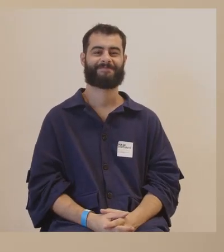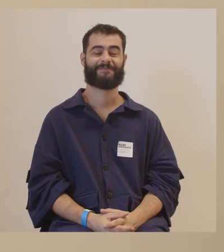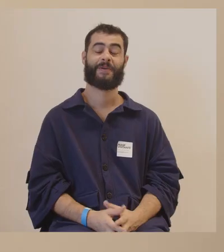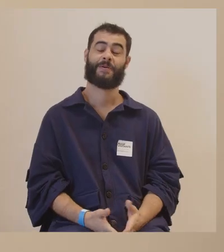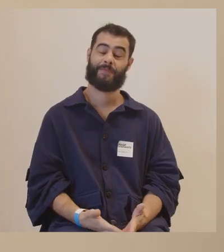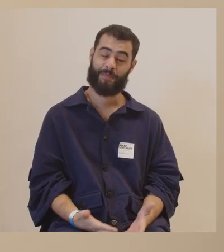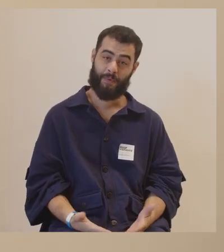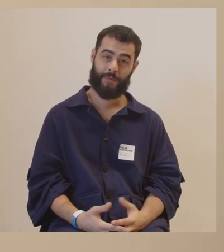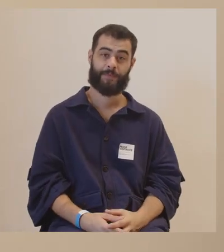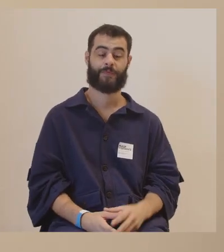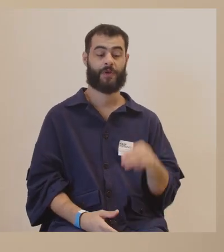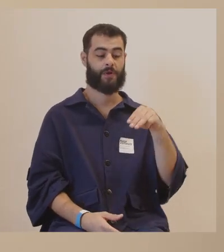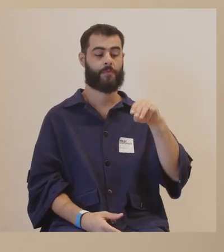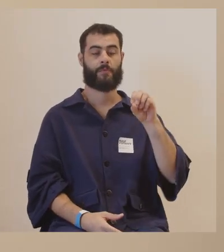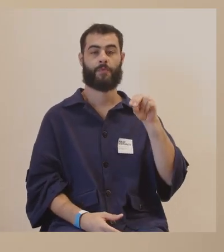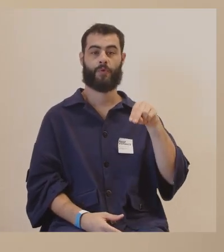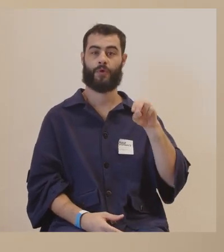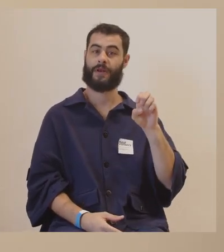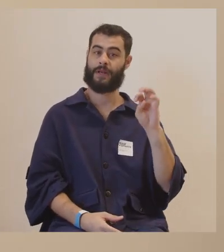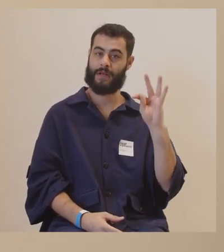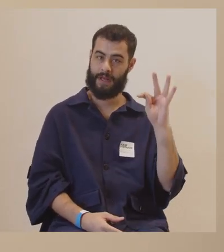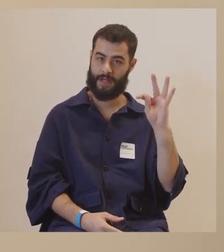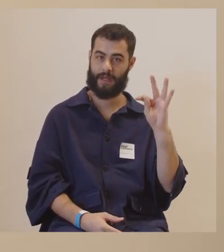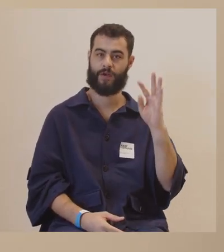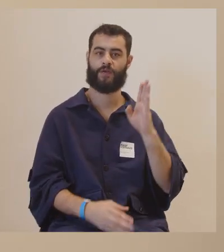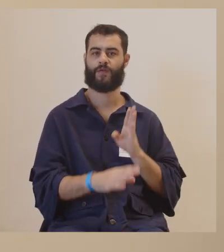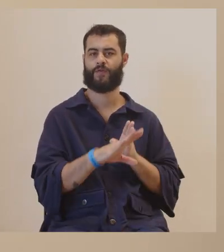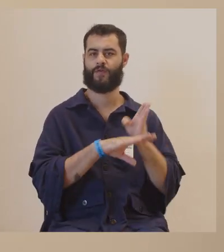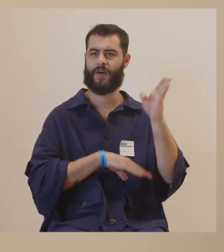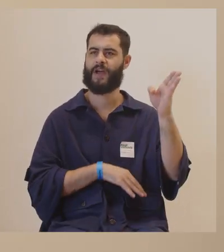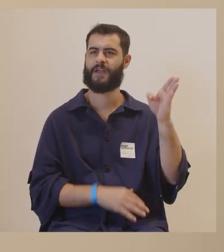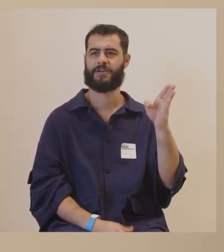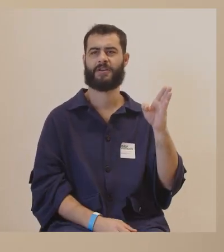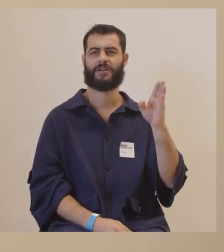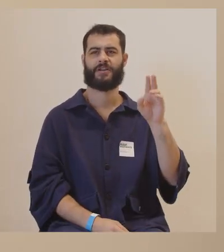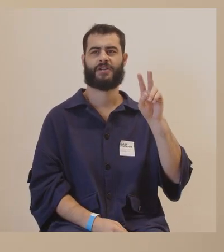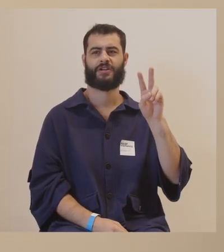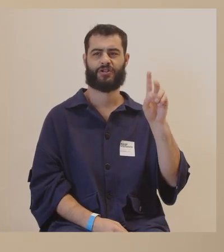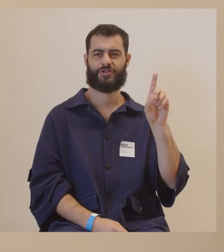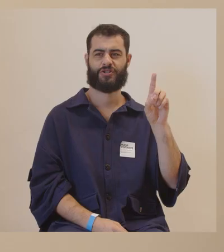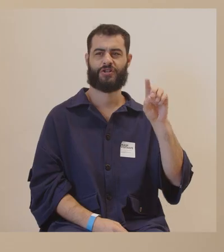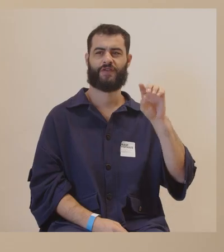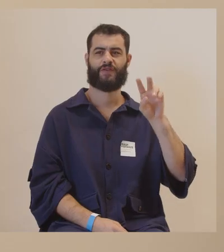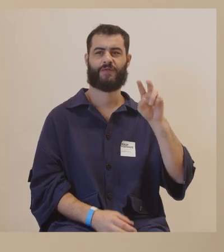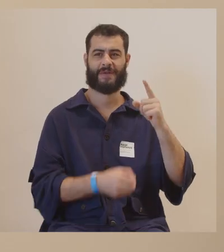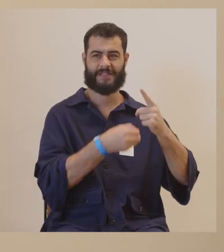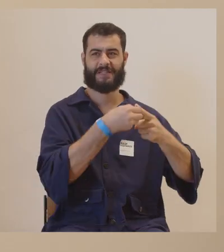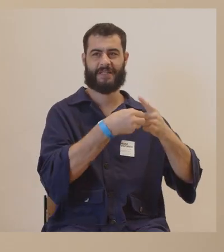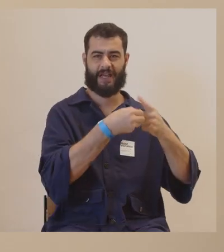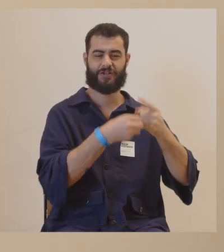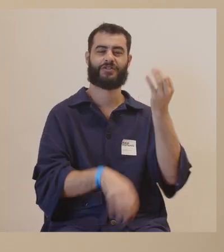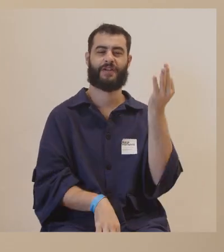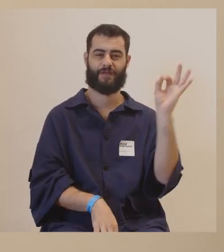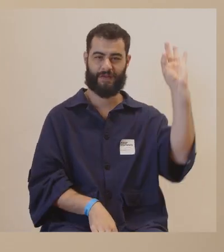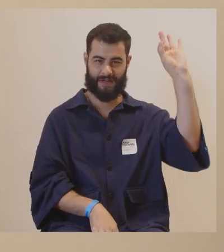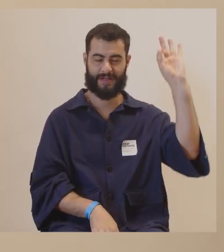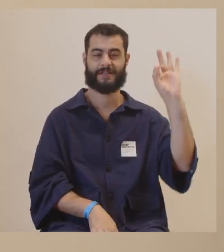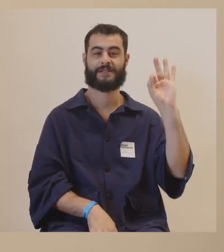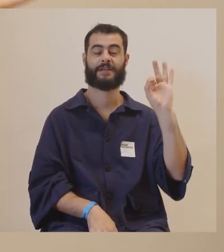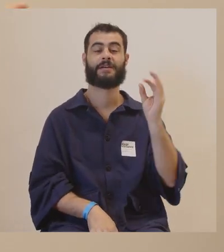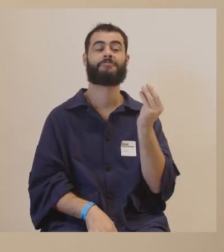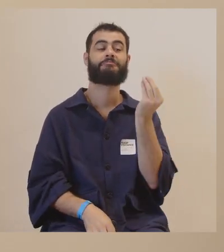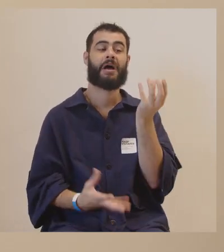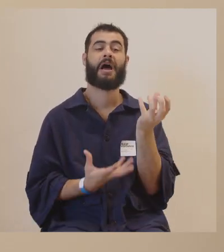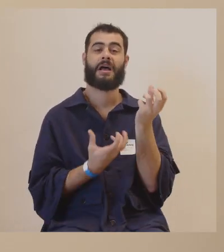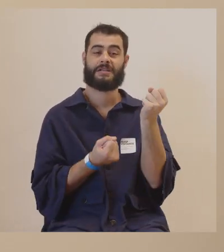Bom, então, o Monet vai para Giverny, começa a realizar esse tipo de pintura, enfim, dispõe a